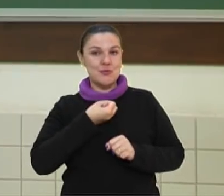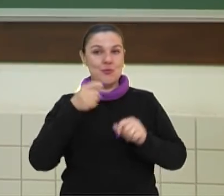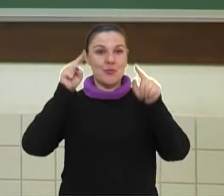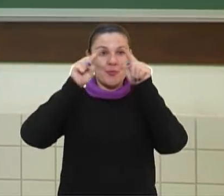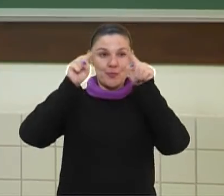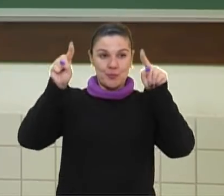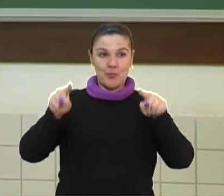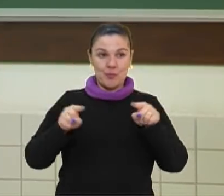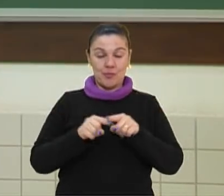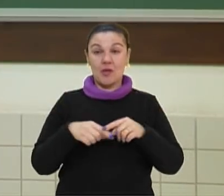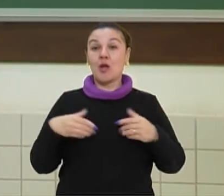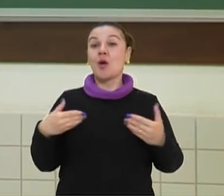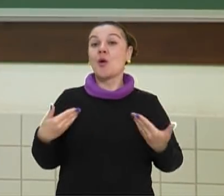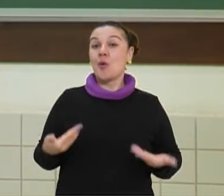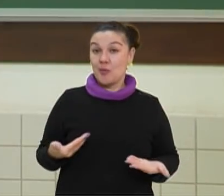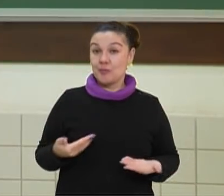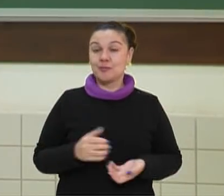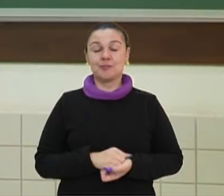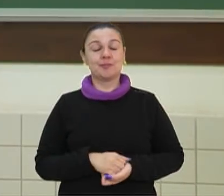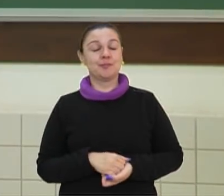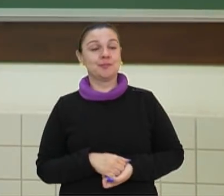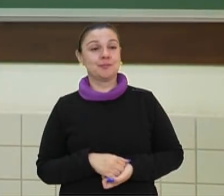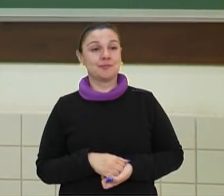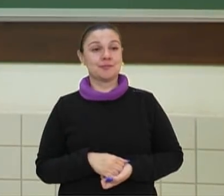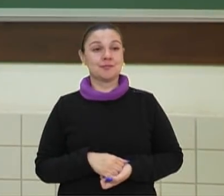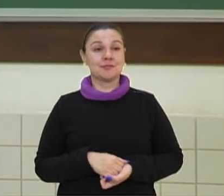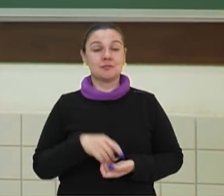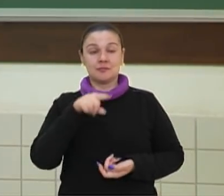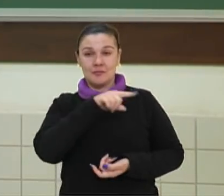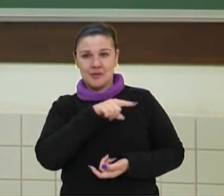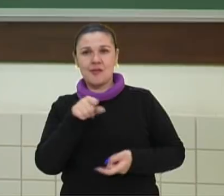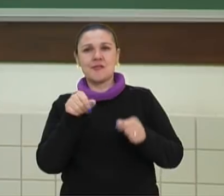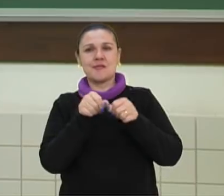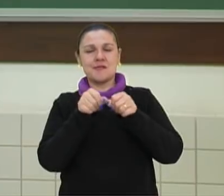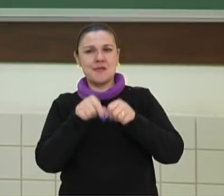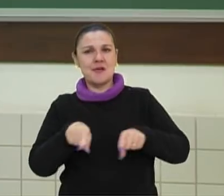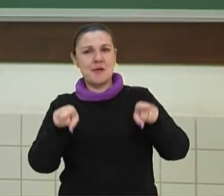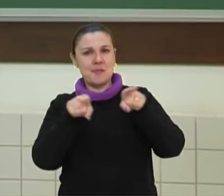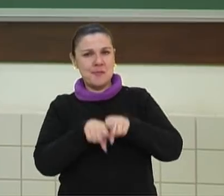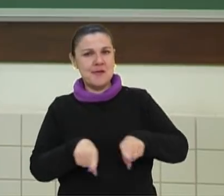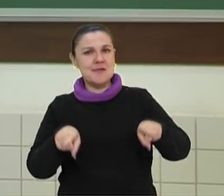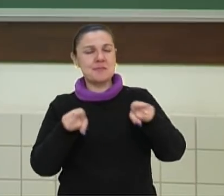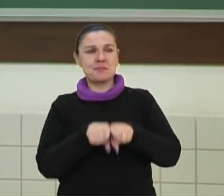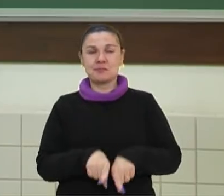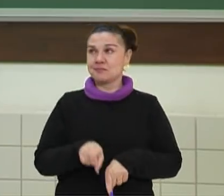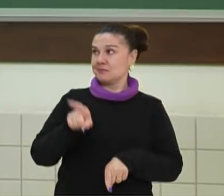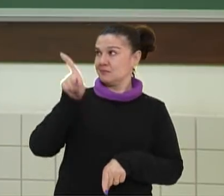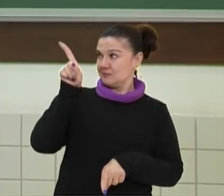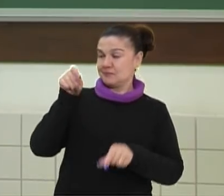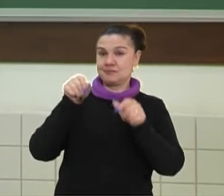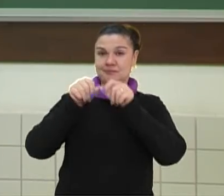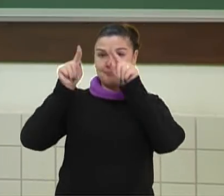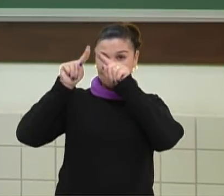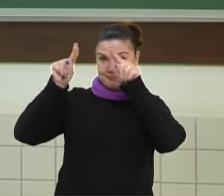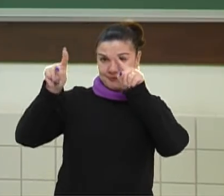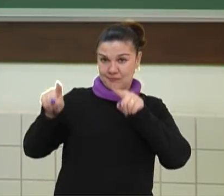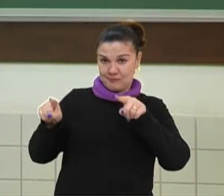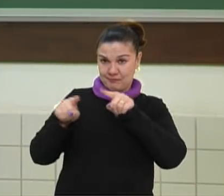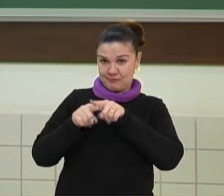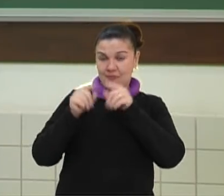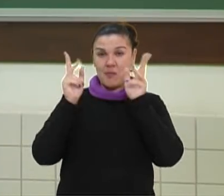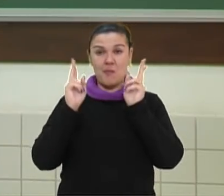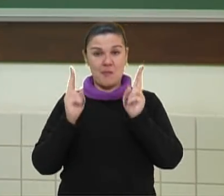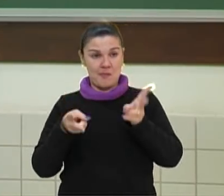lados de um polígono. Determine. Então, vocês vão fazer a mesma coisa. Vão fazer a mesma igualdade que a gente fez ali no quadro,